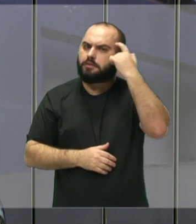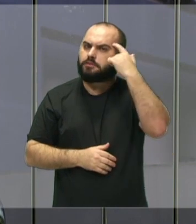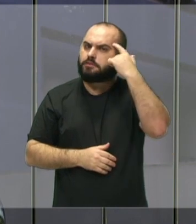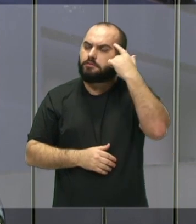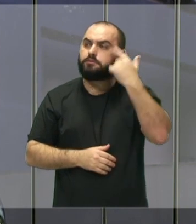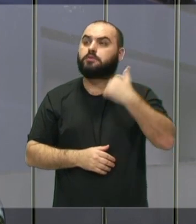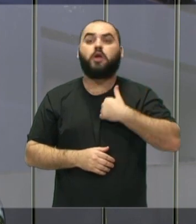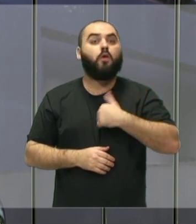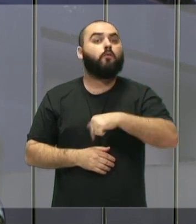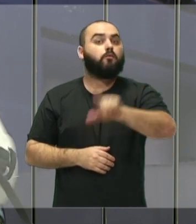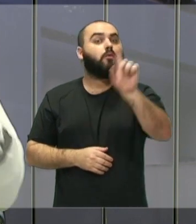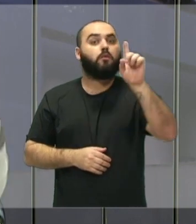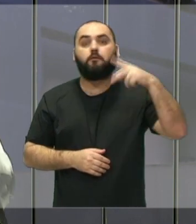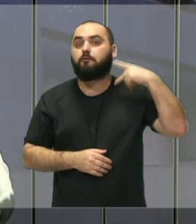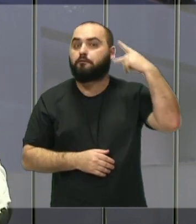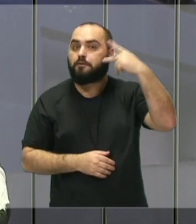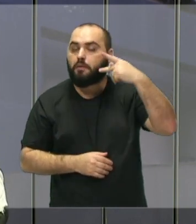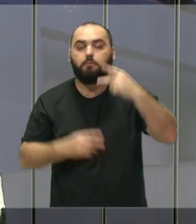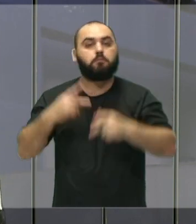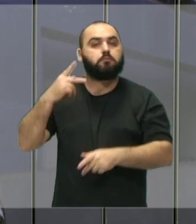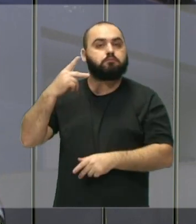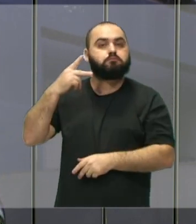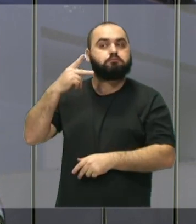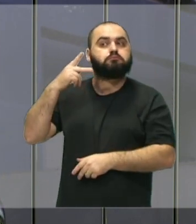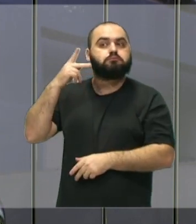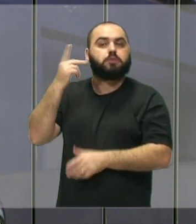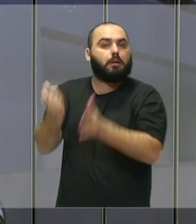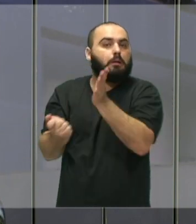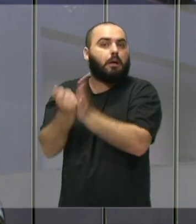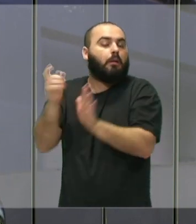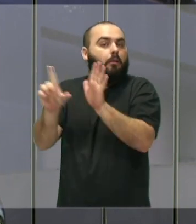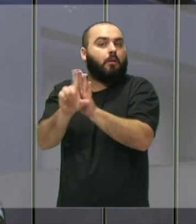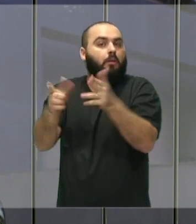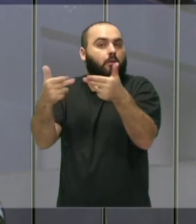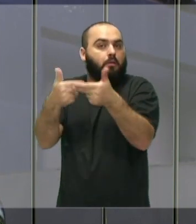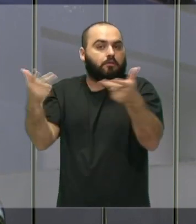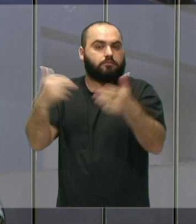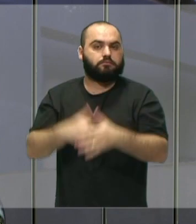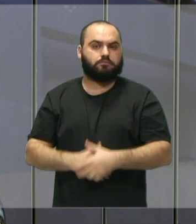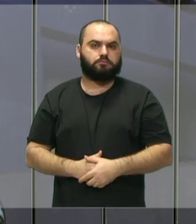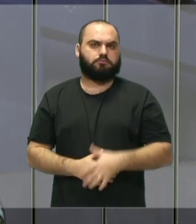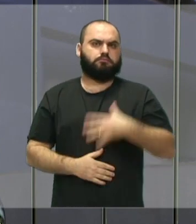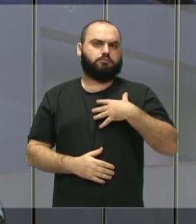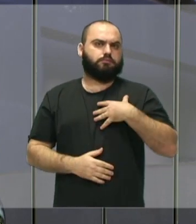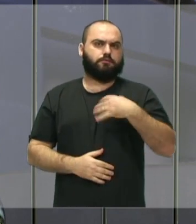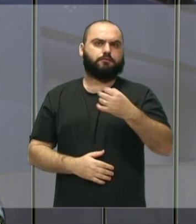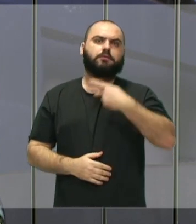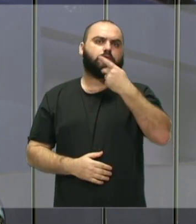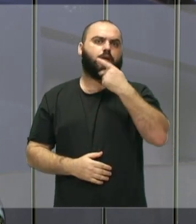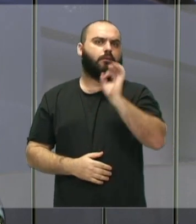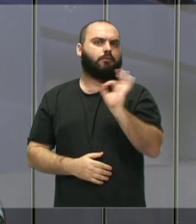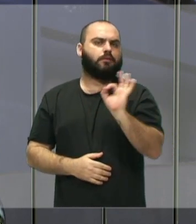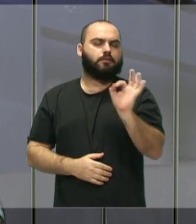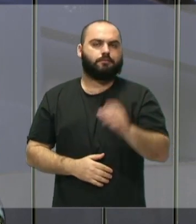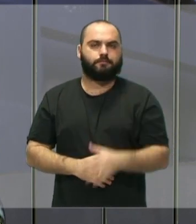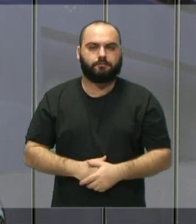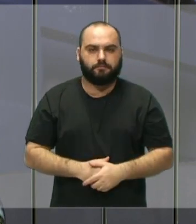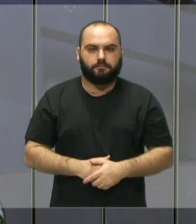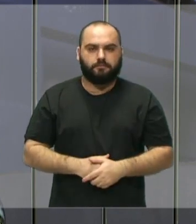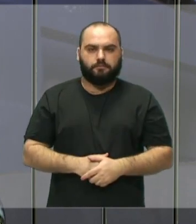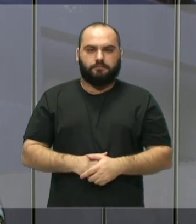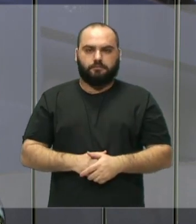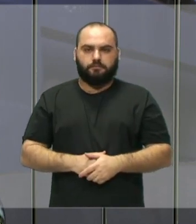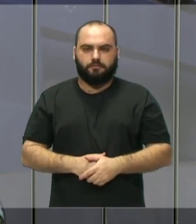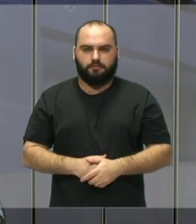então ser vereador ou política para fazer alguma lei a respeito disso. A minha filha nem falava ainda, estava começando a falar. E logo no